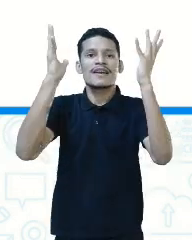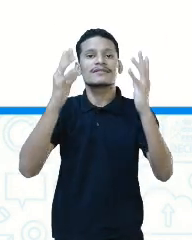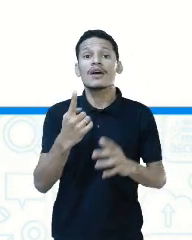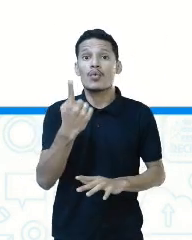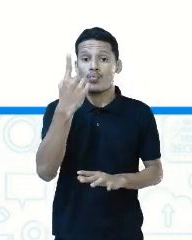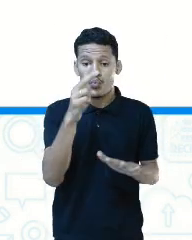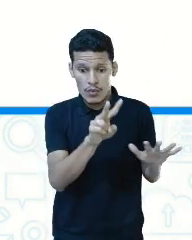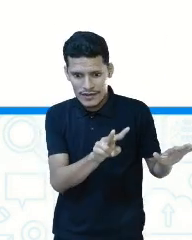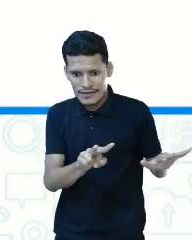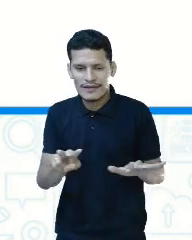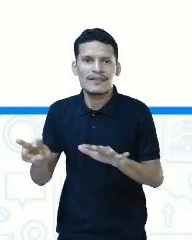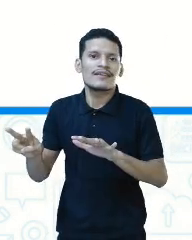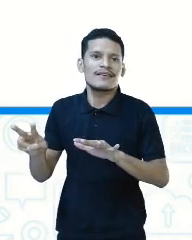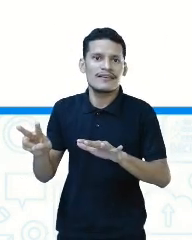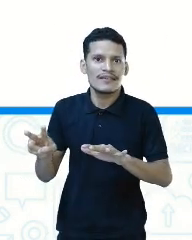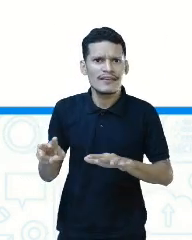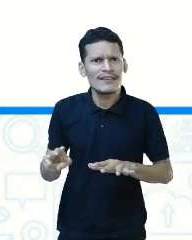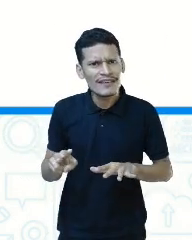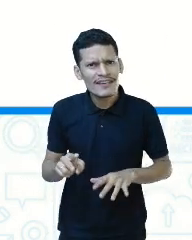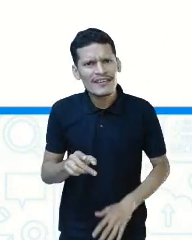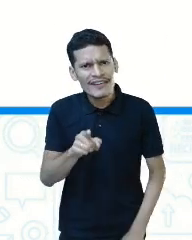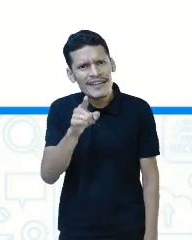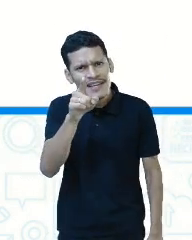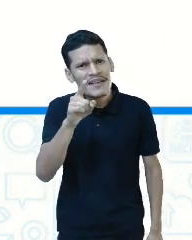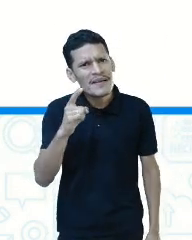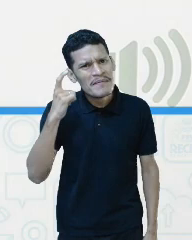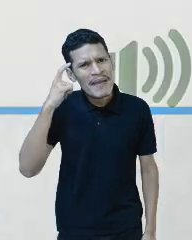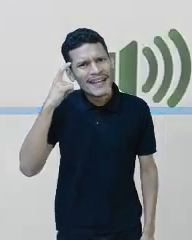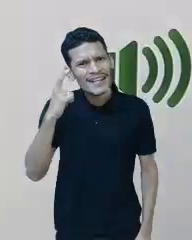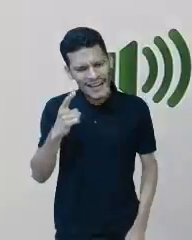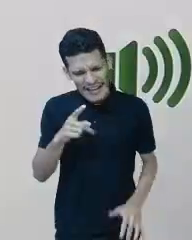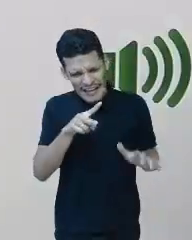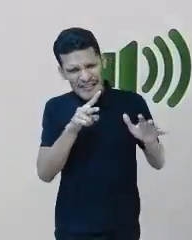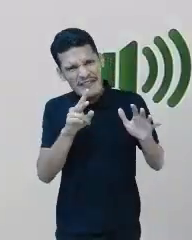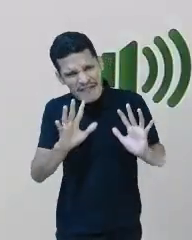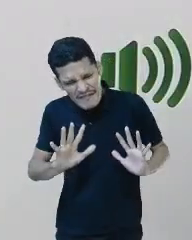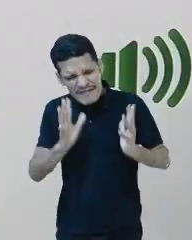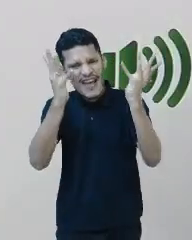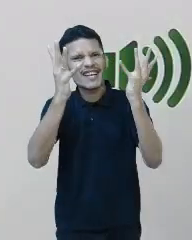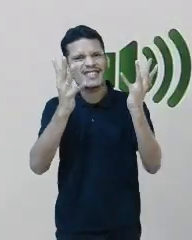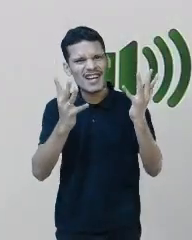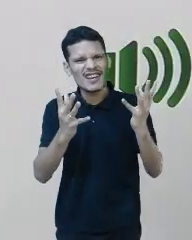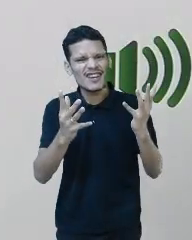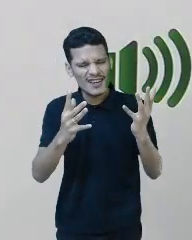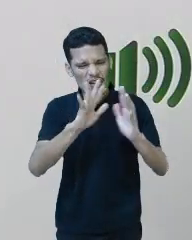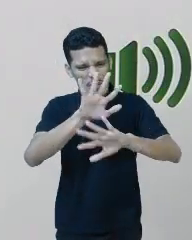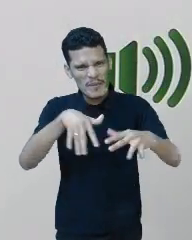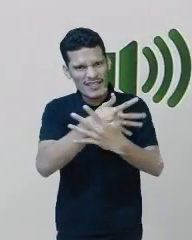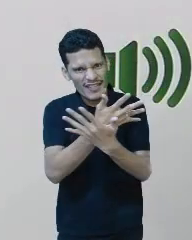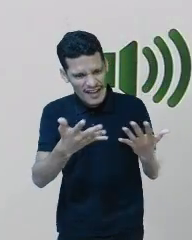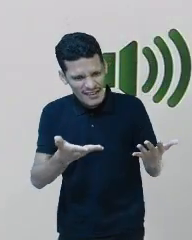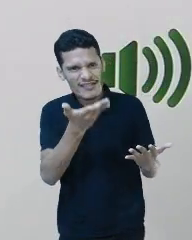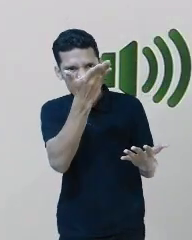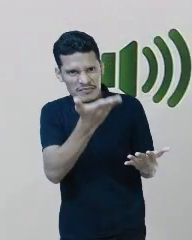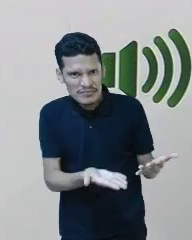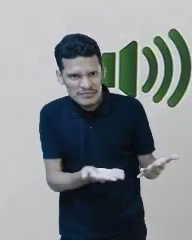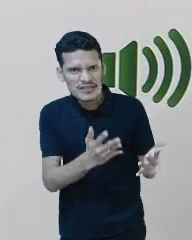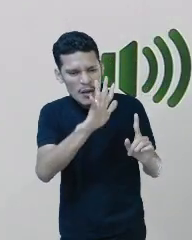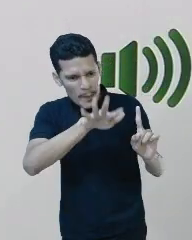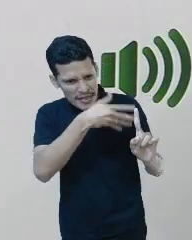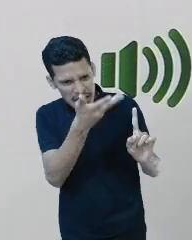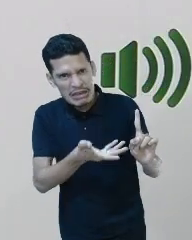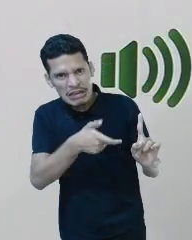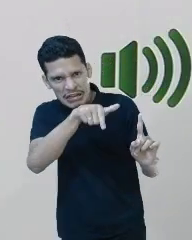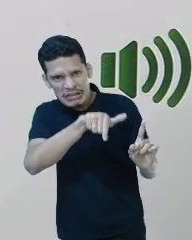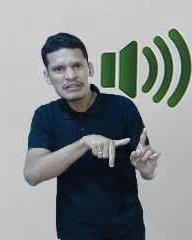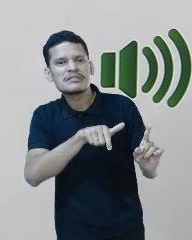inteira. Minha gente, vocês já imaginaram que festão que foi esse aí em homenagem ao leão? Pois é, uma